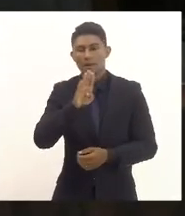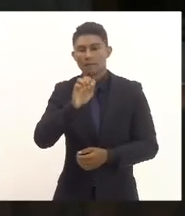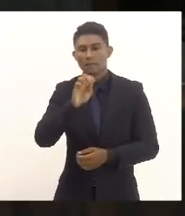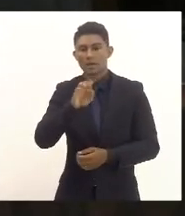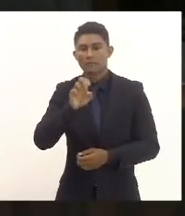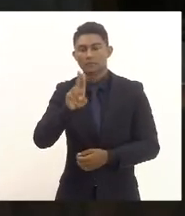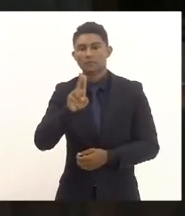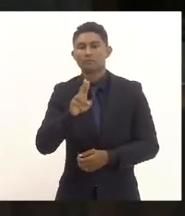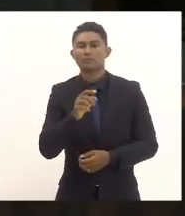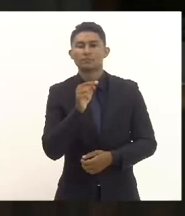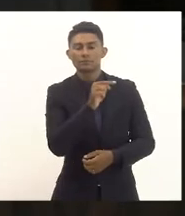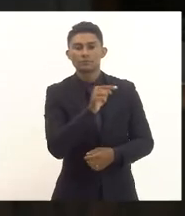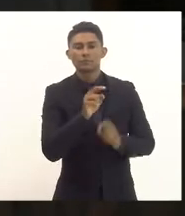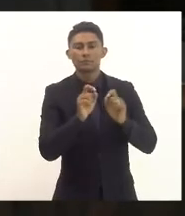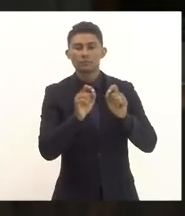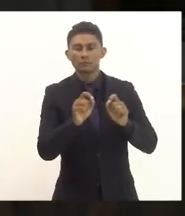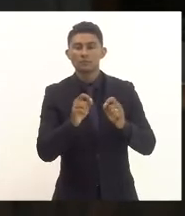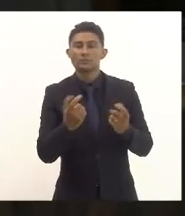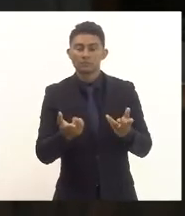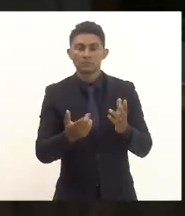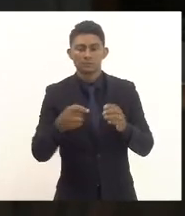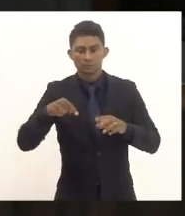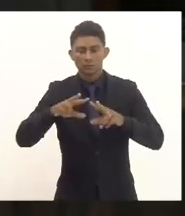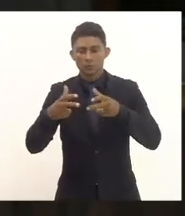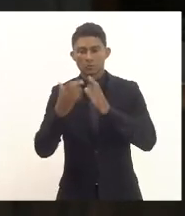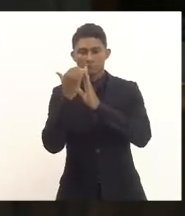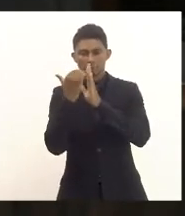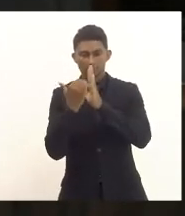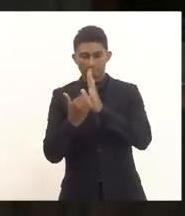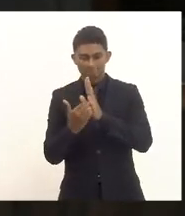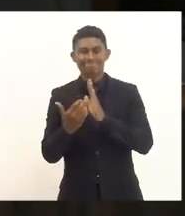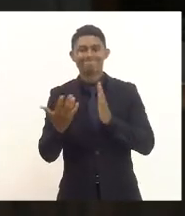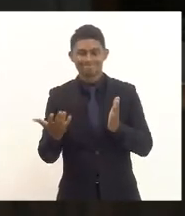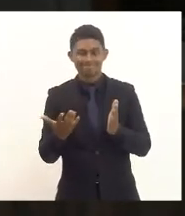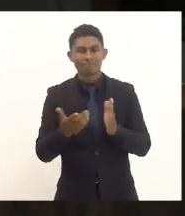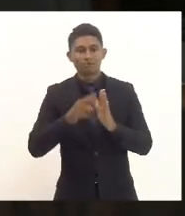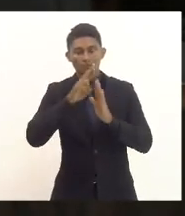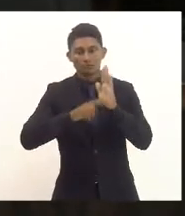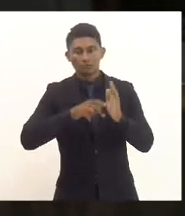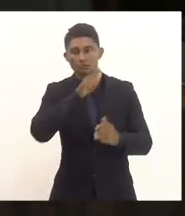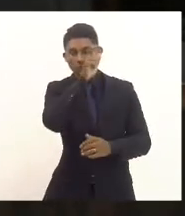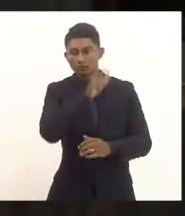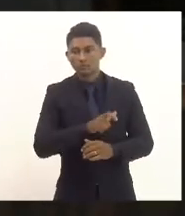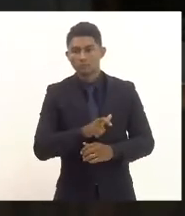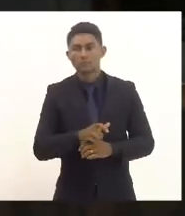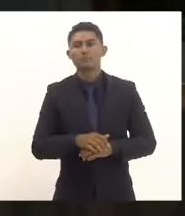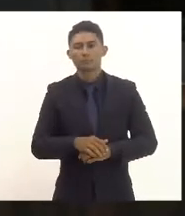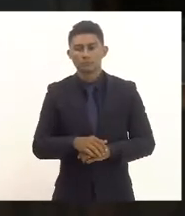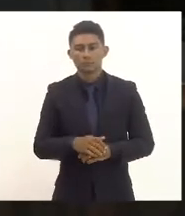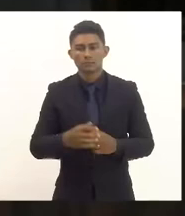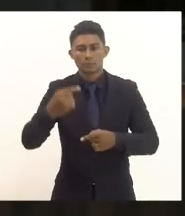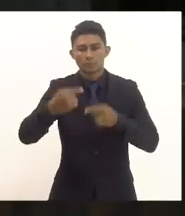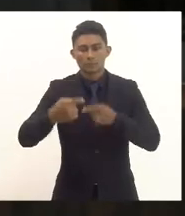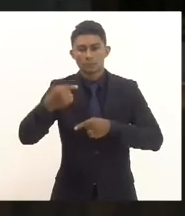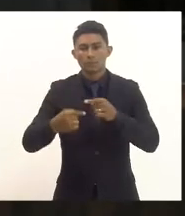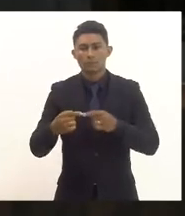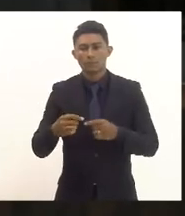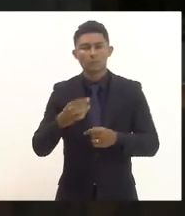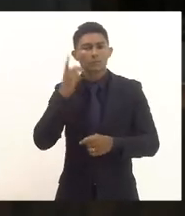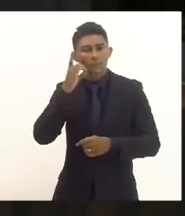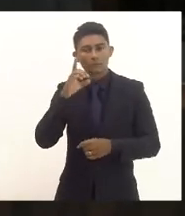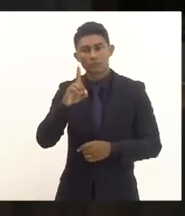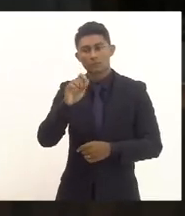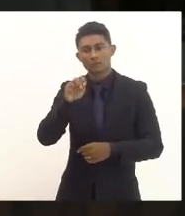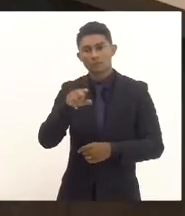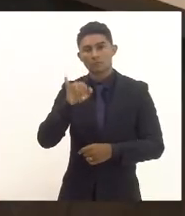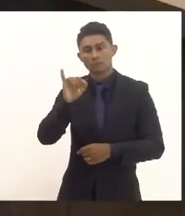Santana parte da comissão de normas internas e proposições externas favorável ela tô deitada mas canela em discussão para discutir Deputado a Dani